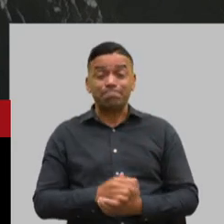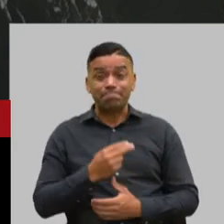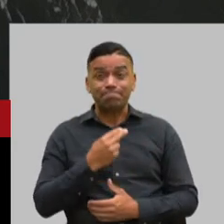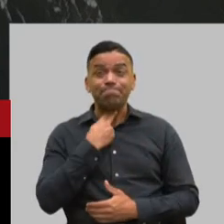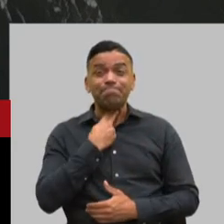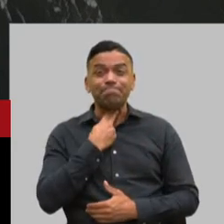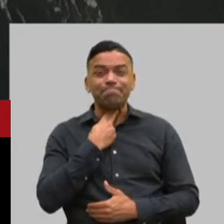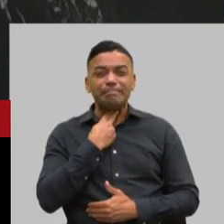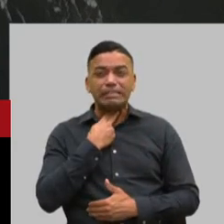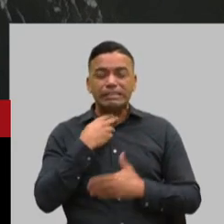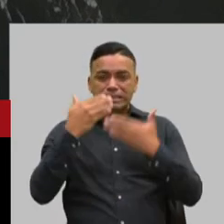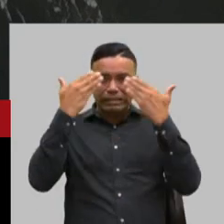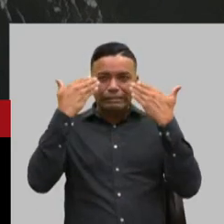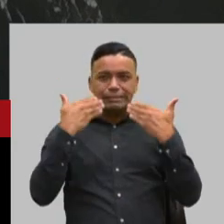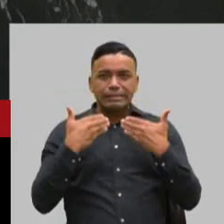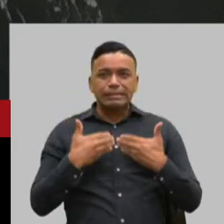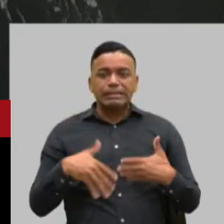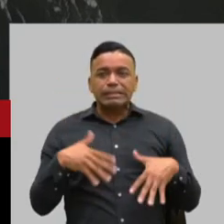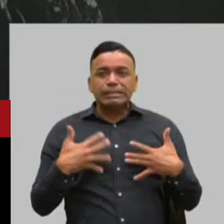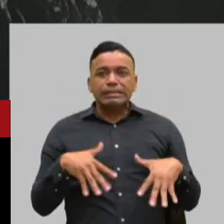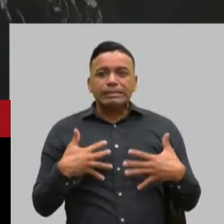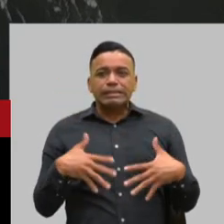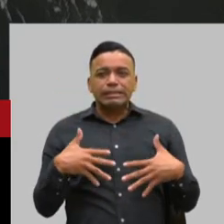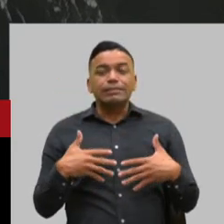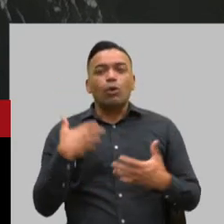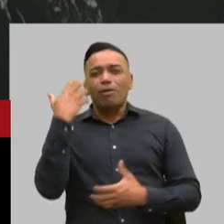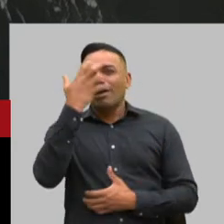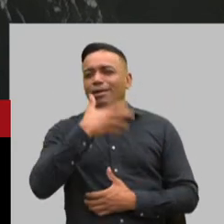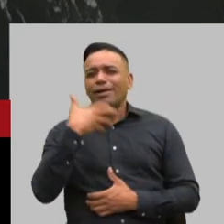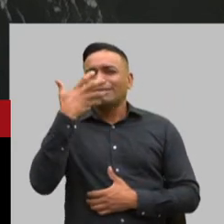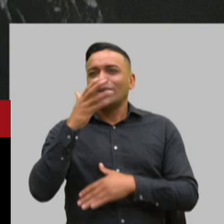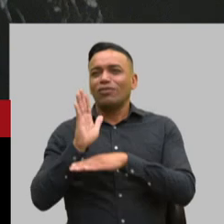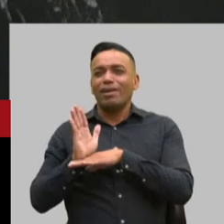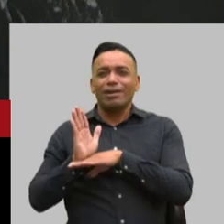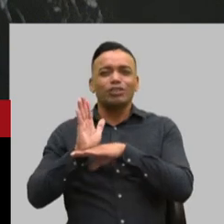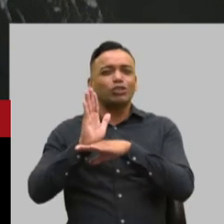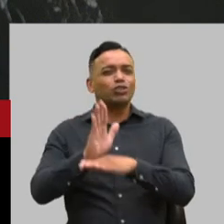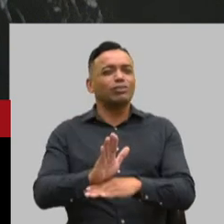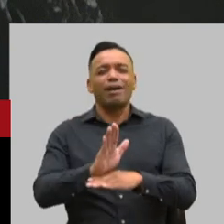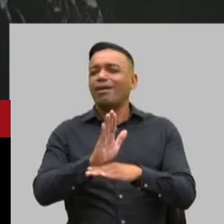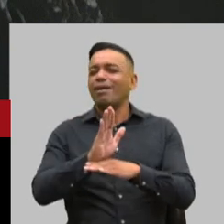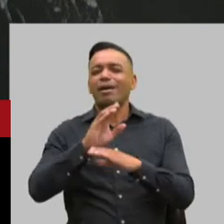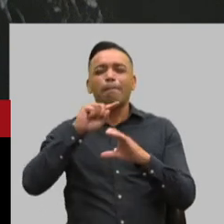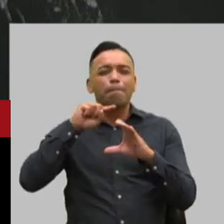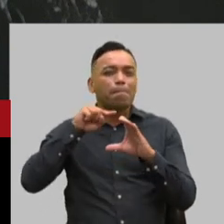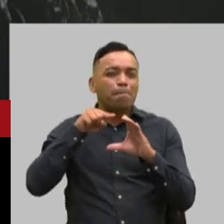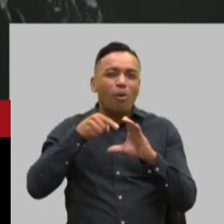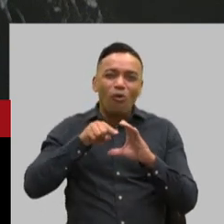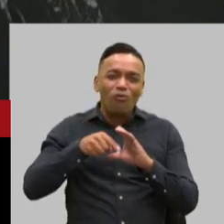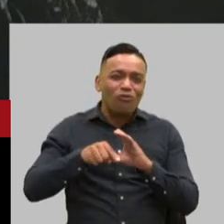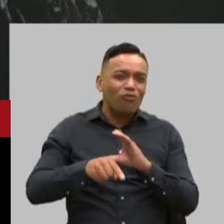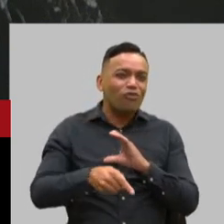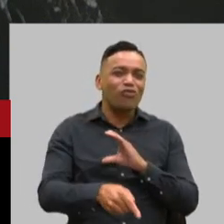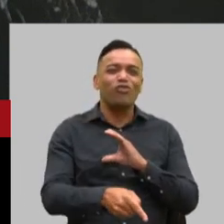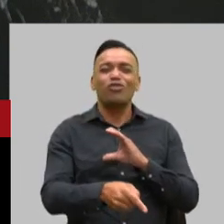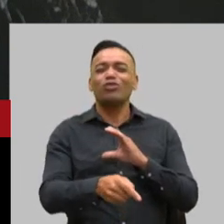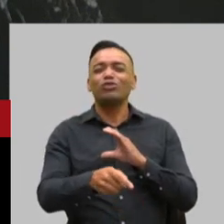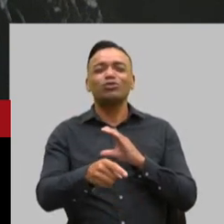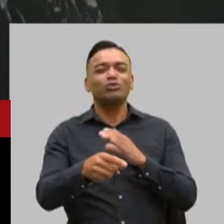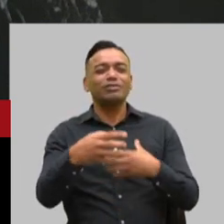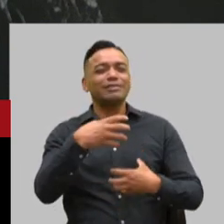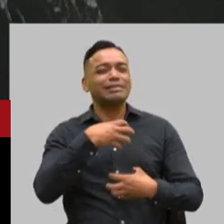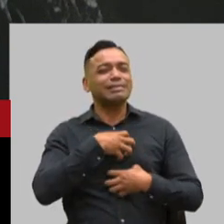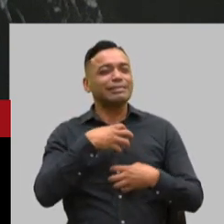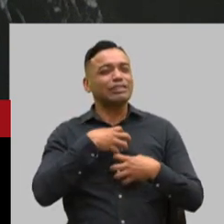corpo, mas eu acho que essa canção ajuda a gente a mergulhar no mundo mais profundo da nossa humanidade.